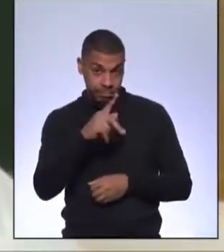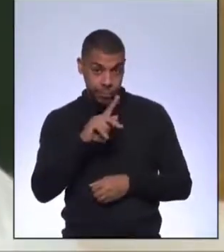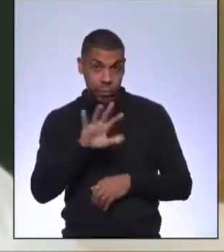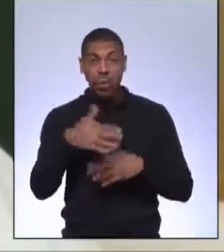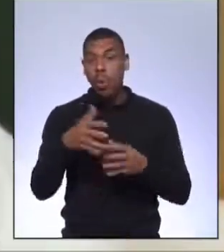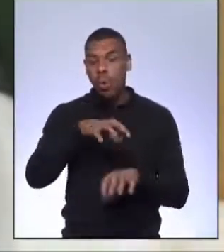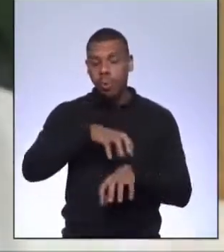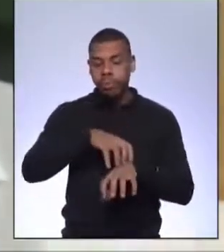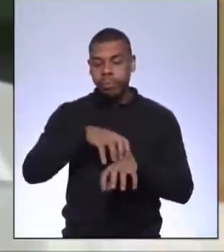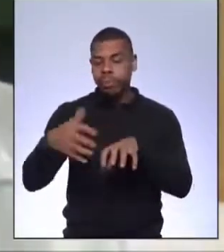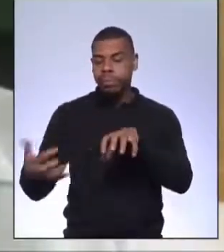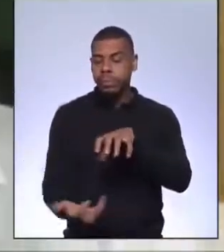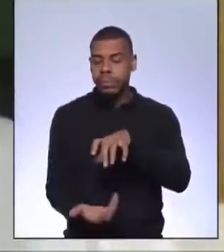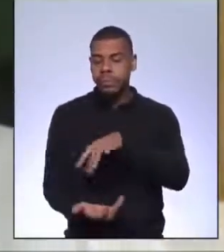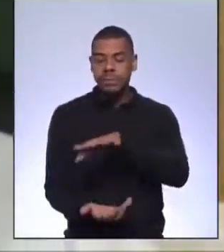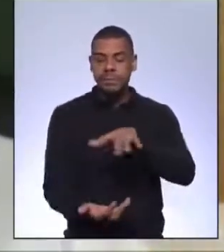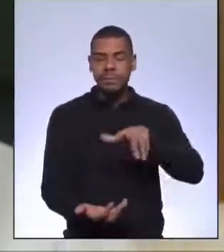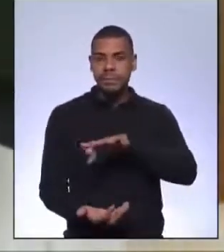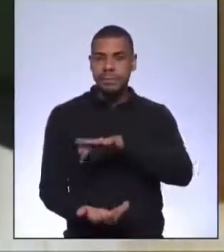inserida, tá bom?